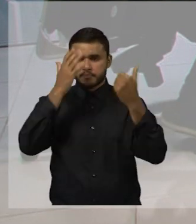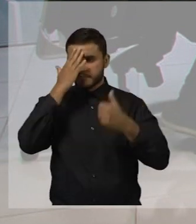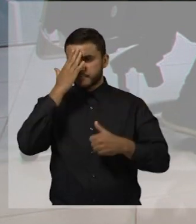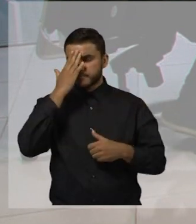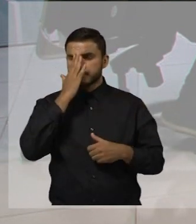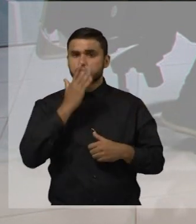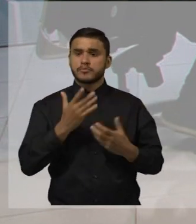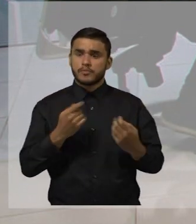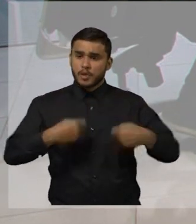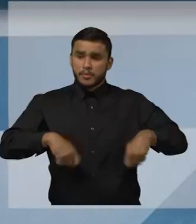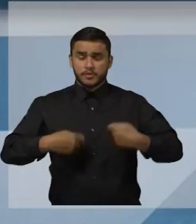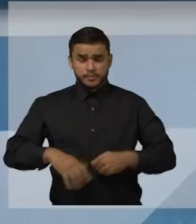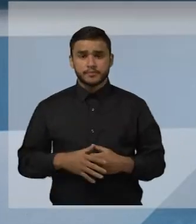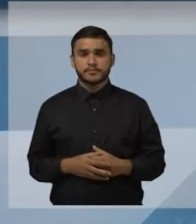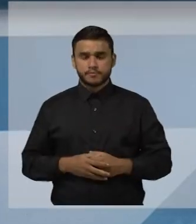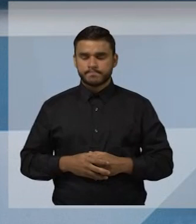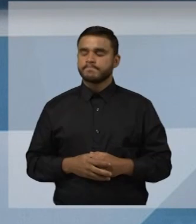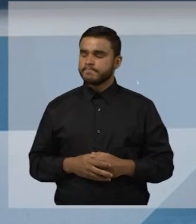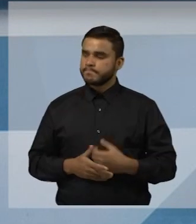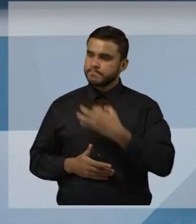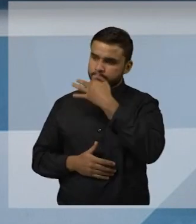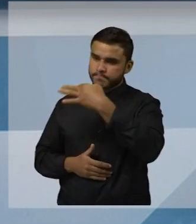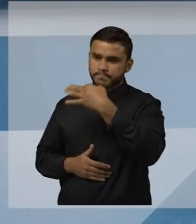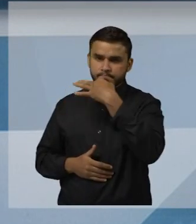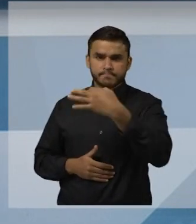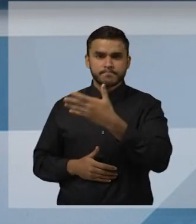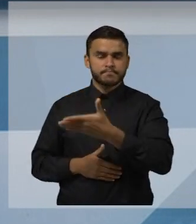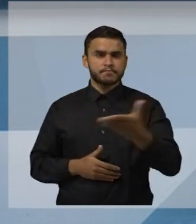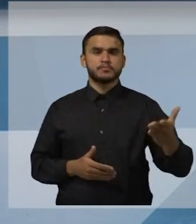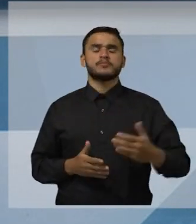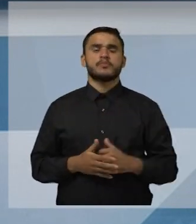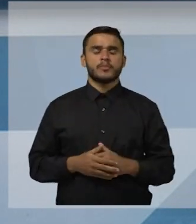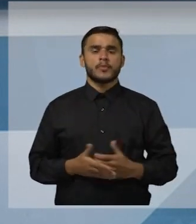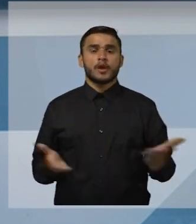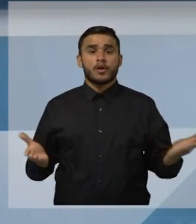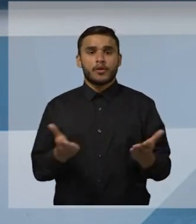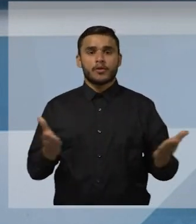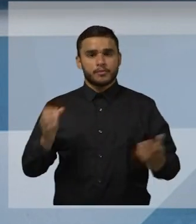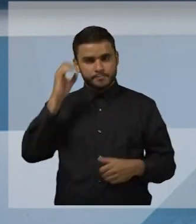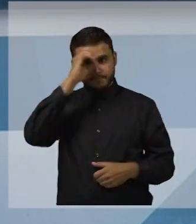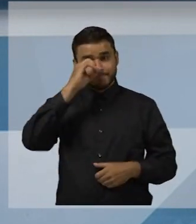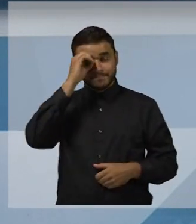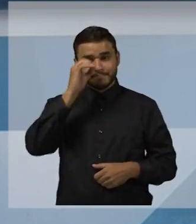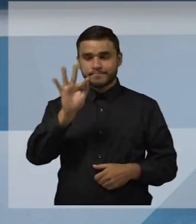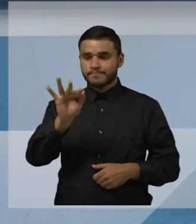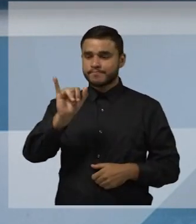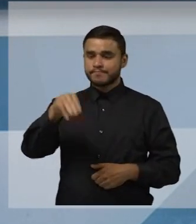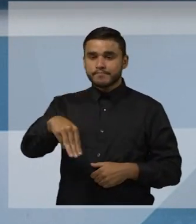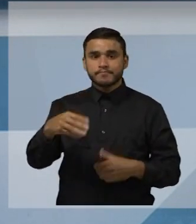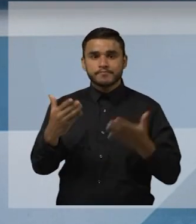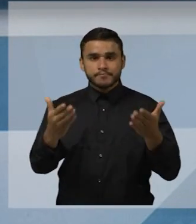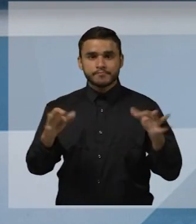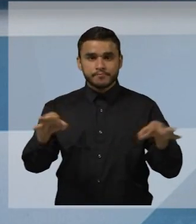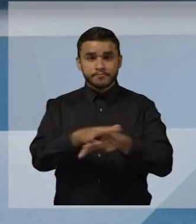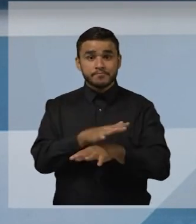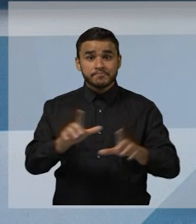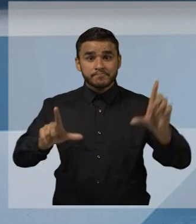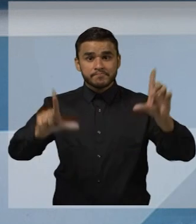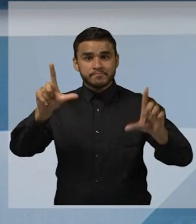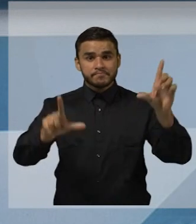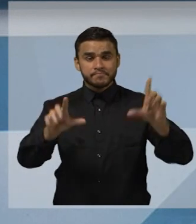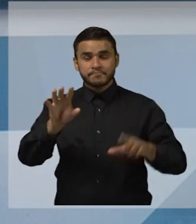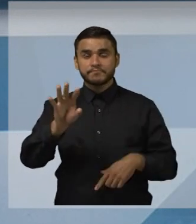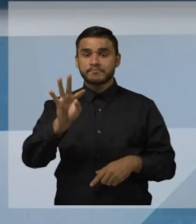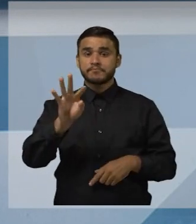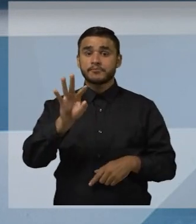negociação possível. E com essas colocações, finalizamos mais uma edição do programa Observatório pela TV Fortaleza, canal 6 da Multiplay